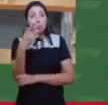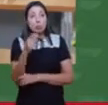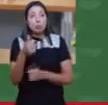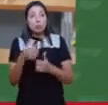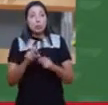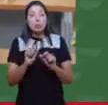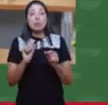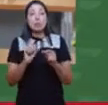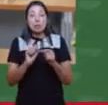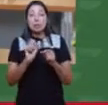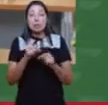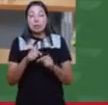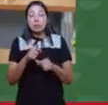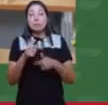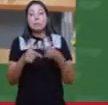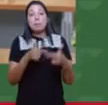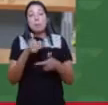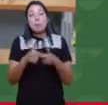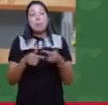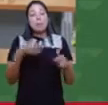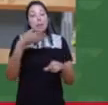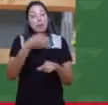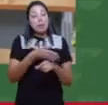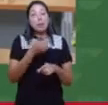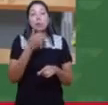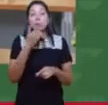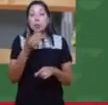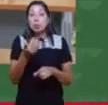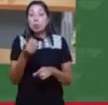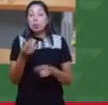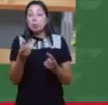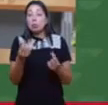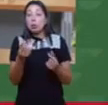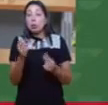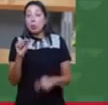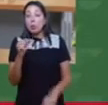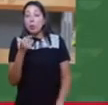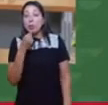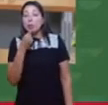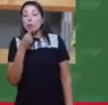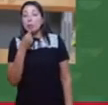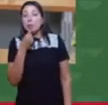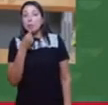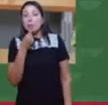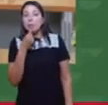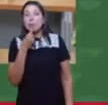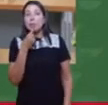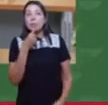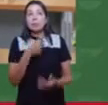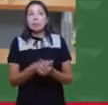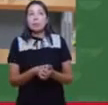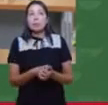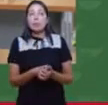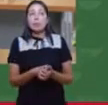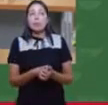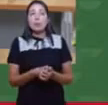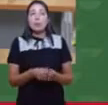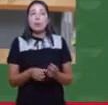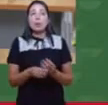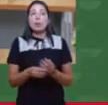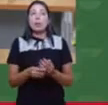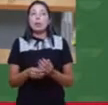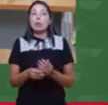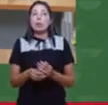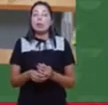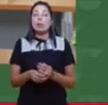estarem fazendo essa ação, entraram com uma ação pedindo indenização de 1 milhão por danos morais, né, por 1 milhão por danos morais. E